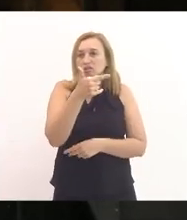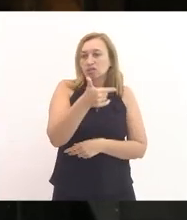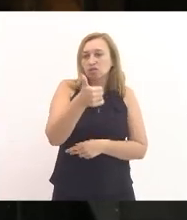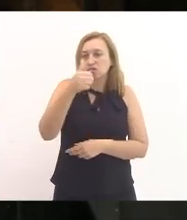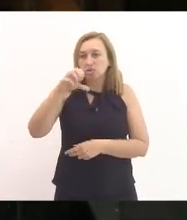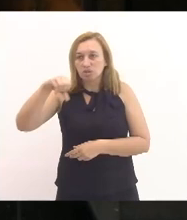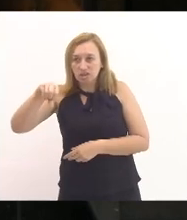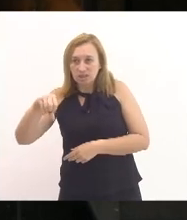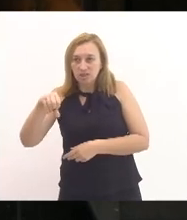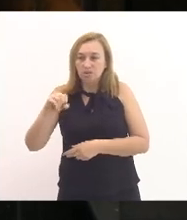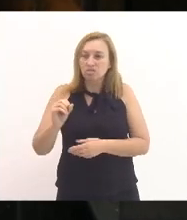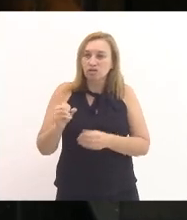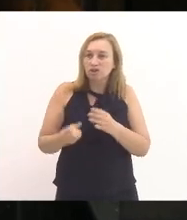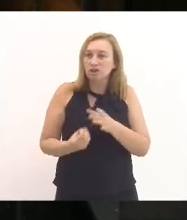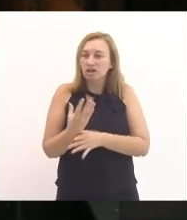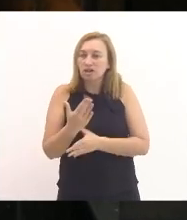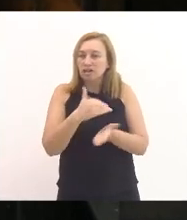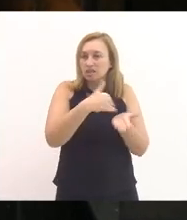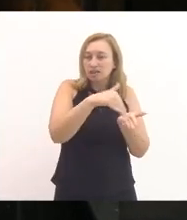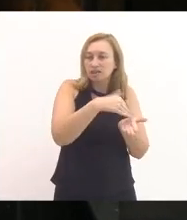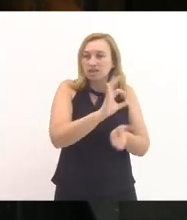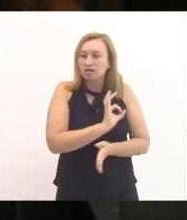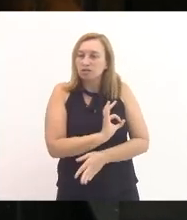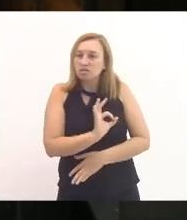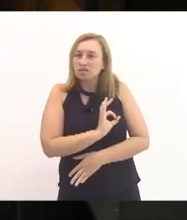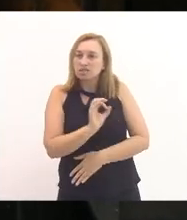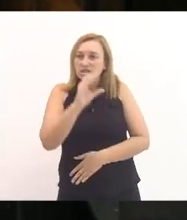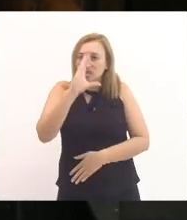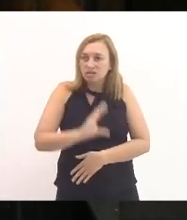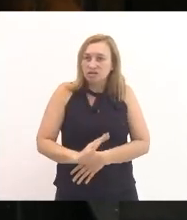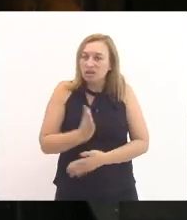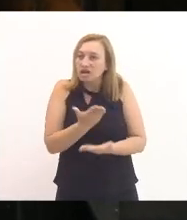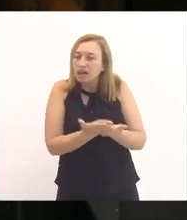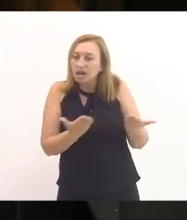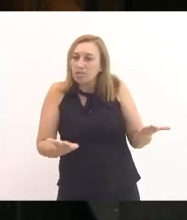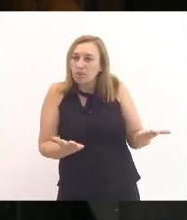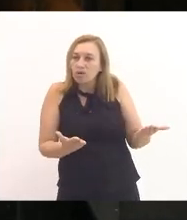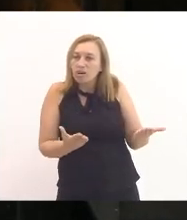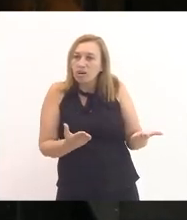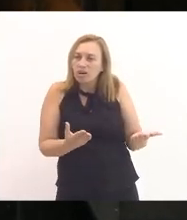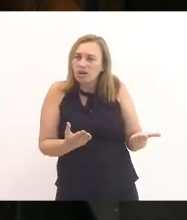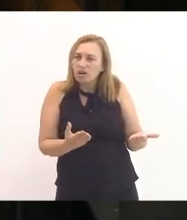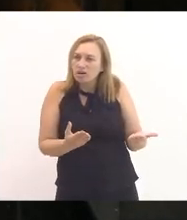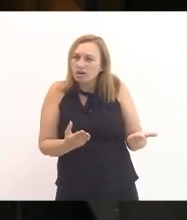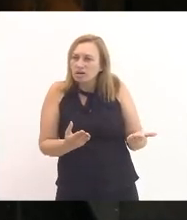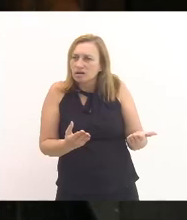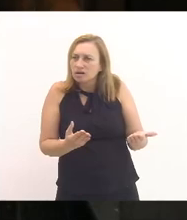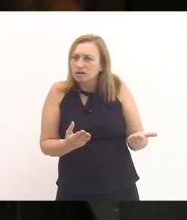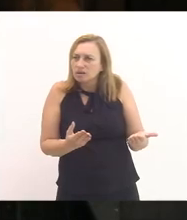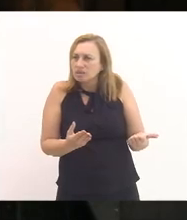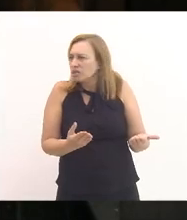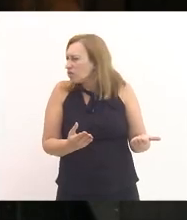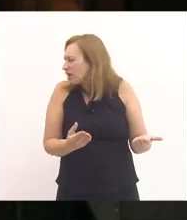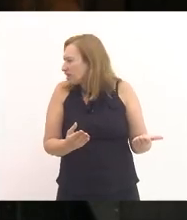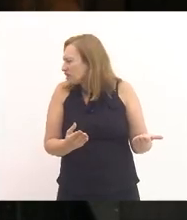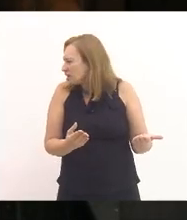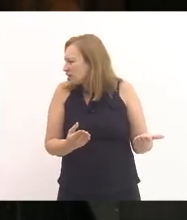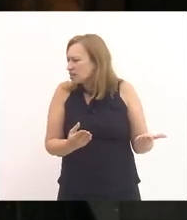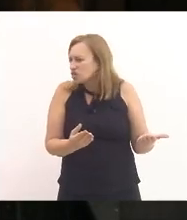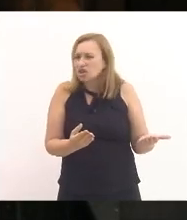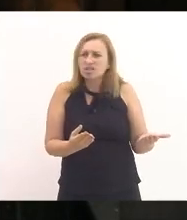2019 quando foi instituída a secretaria de Polícia Civil acabou-se a quarentena dos funcionários da